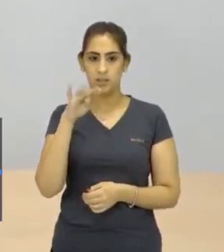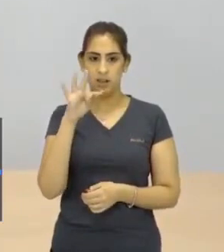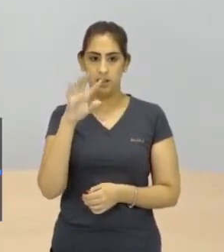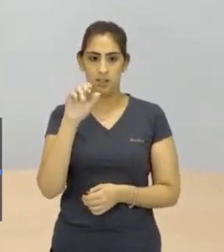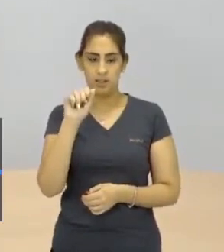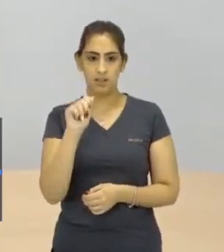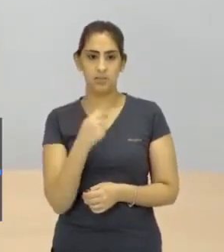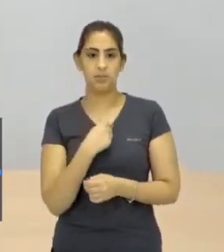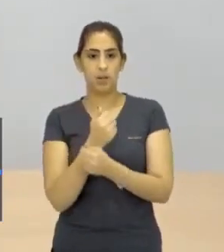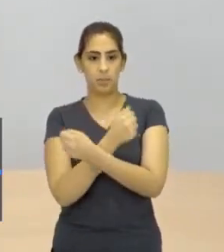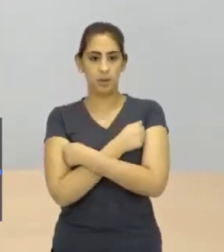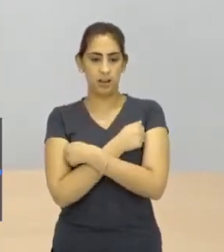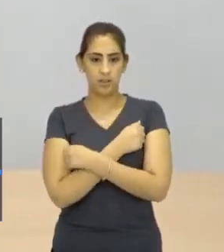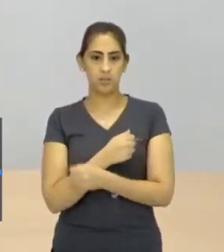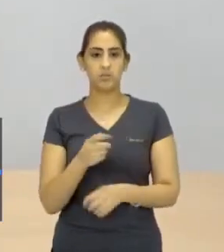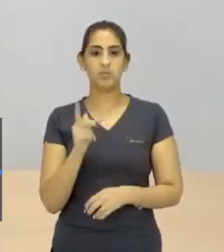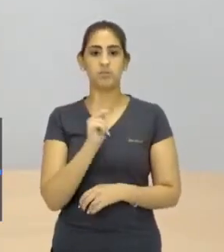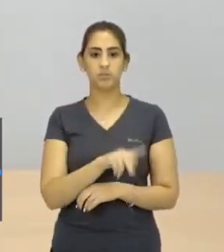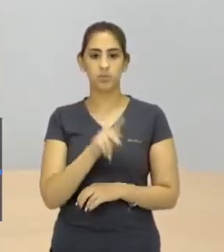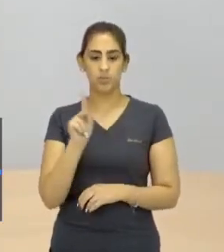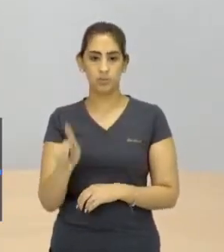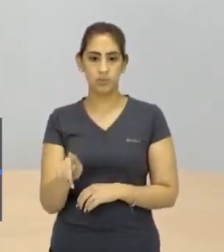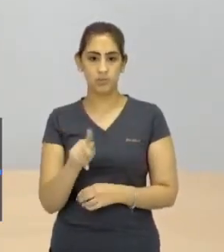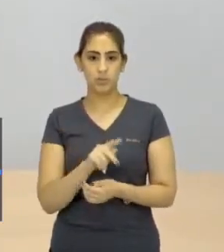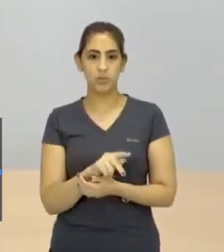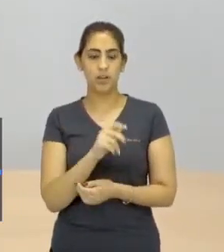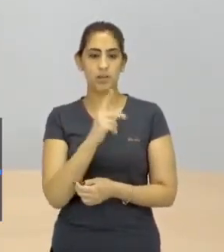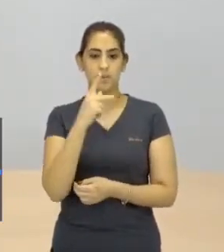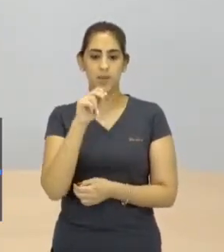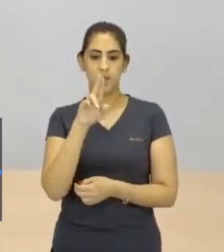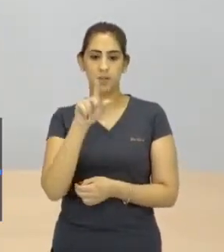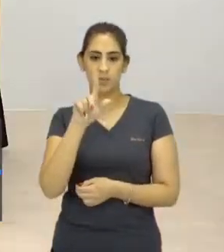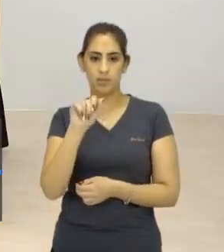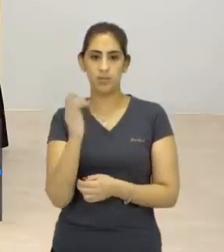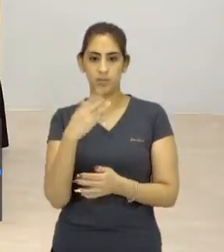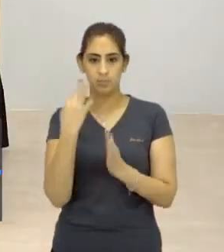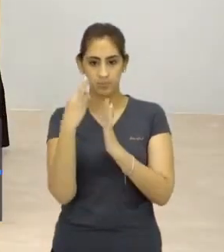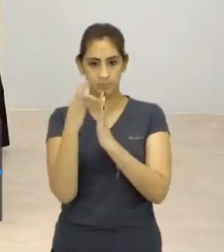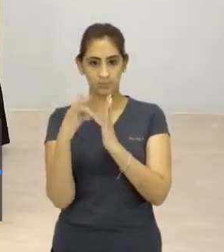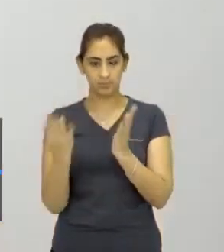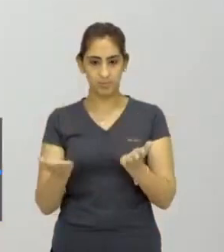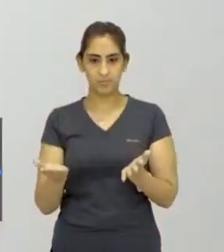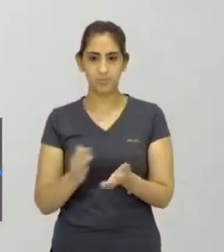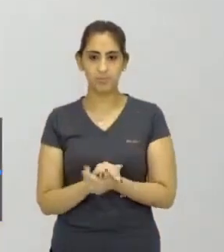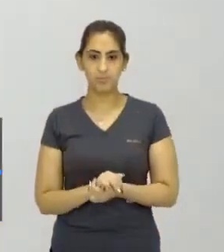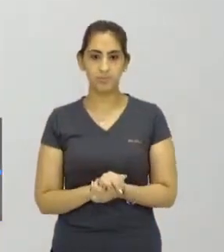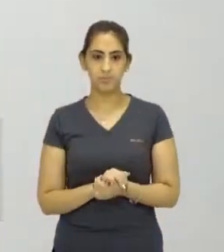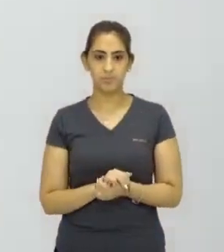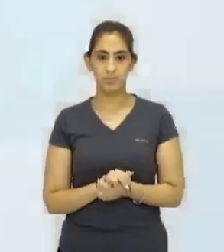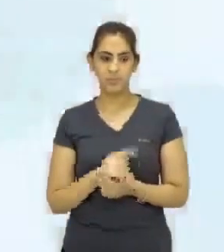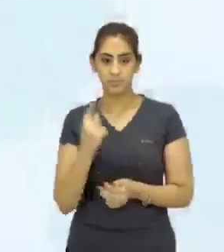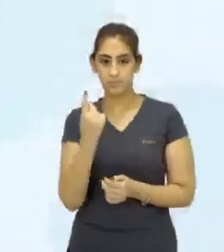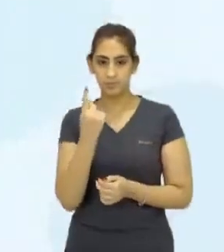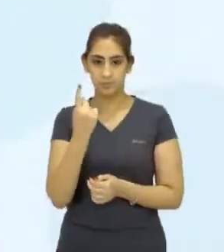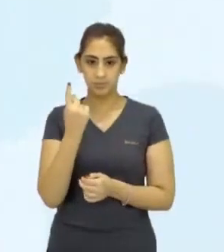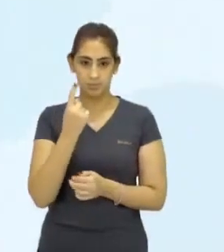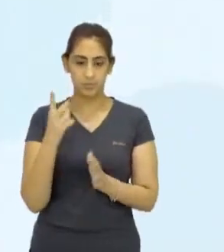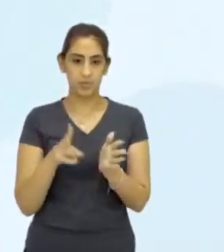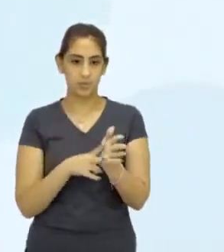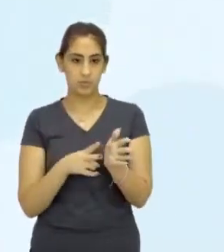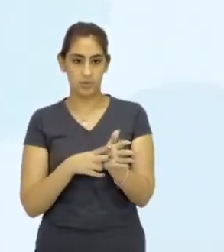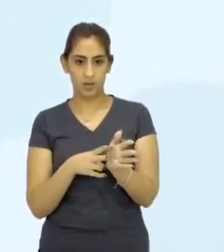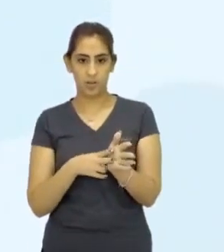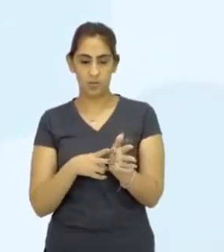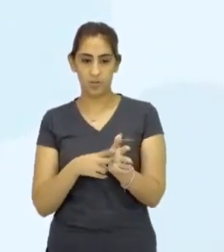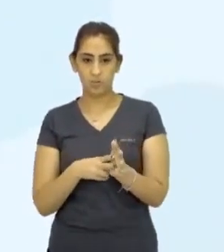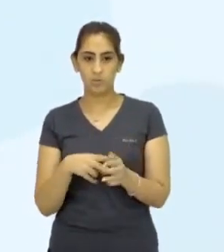A e do primeiro B, e para os alunos da professora Paula. Vamos conferir? Vamos lá. Então, vamos olhar primeiro no valor do eixo horizontal,